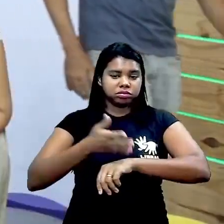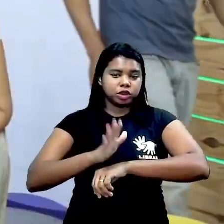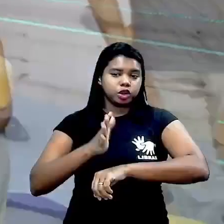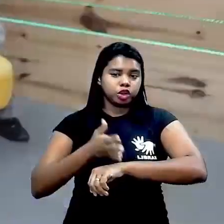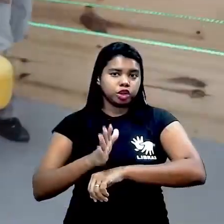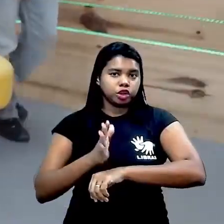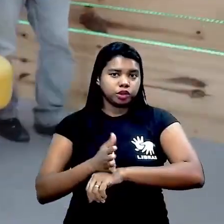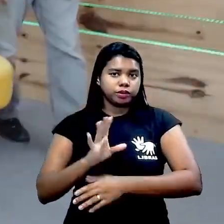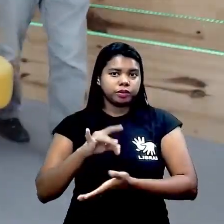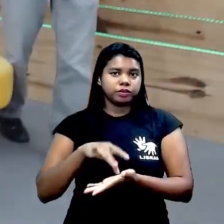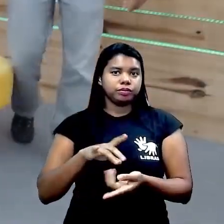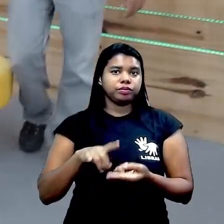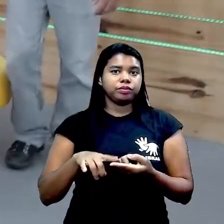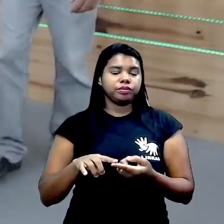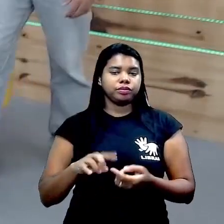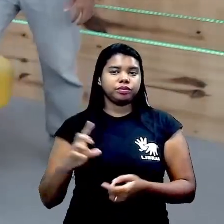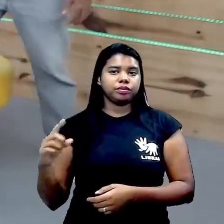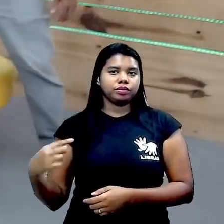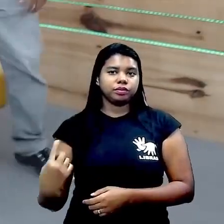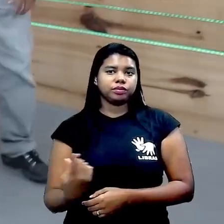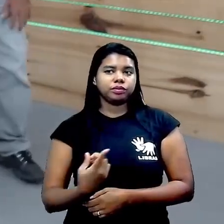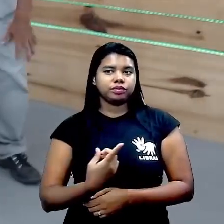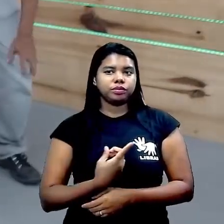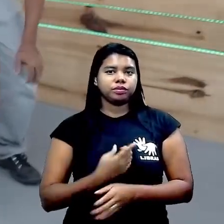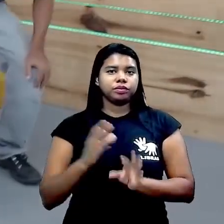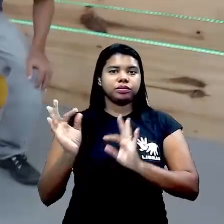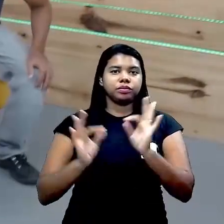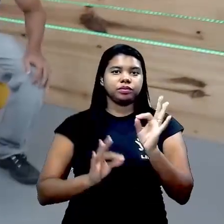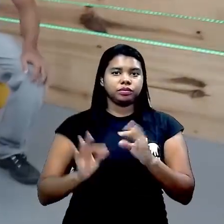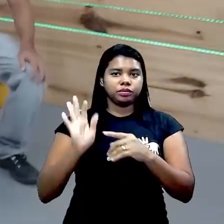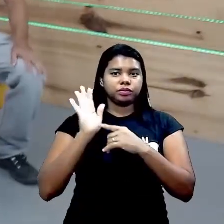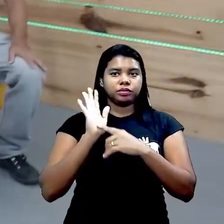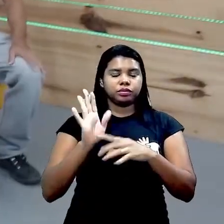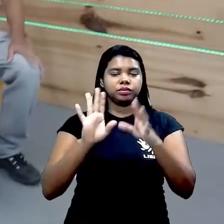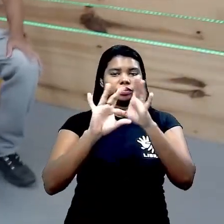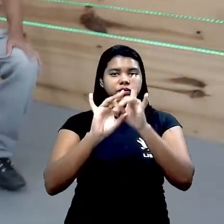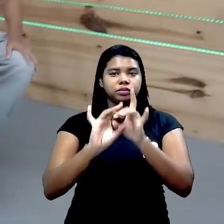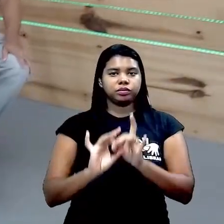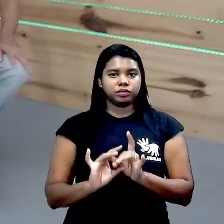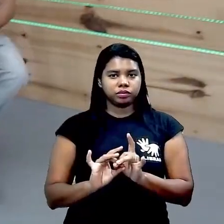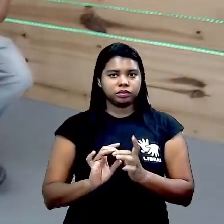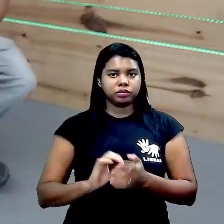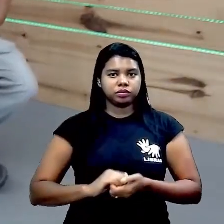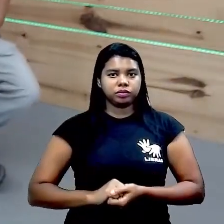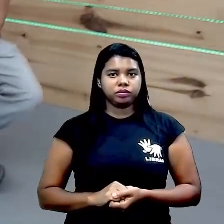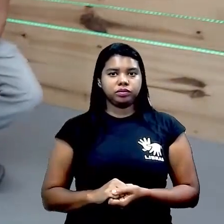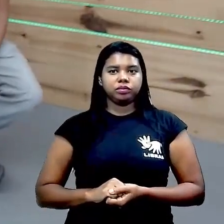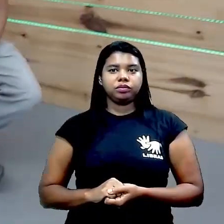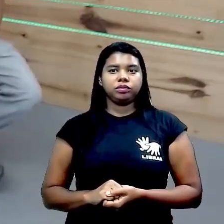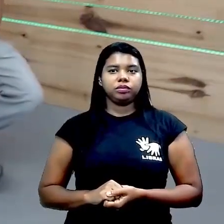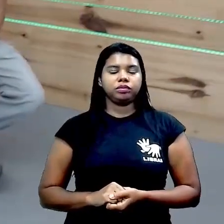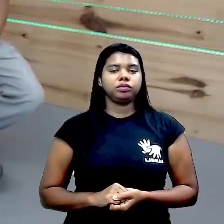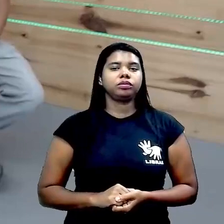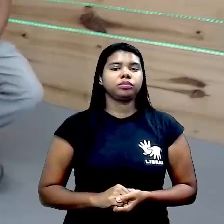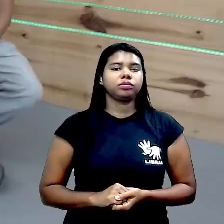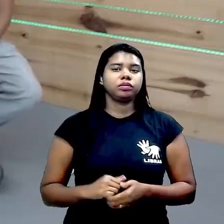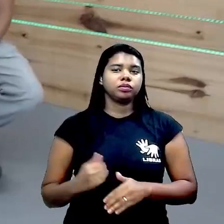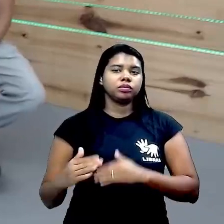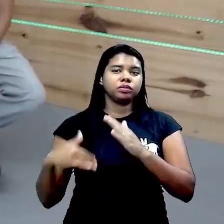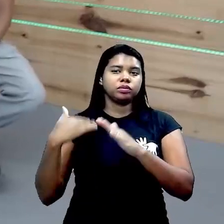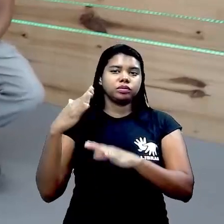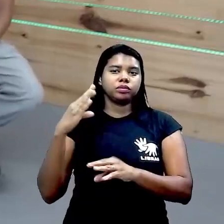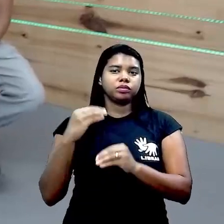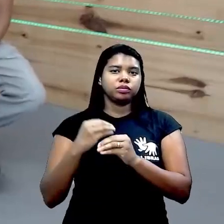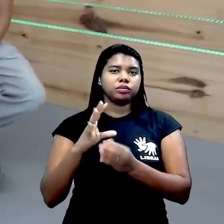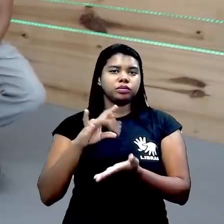que a gente efetivamente coloca o conteúdo, né? Então, assim, a partir do momento que você desenvolve aquilo que